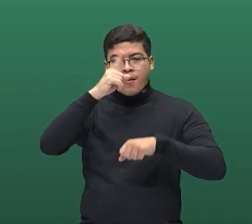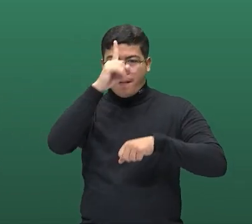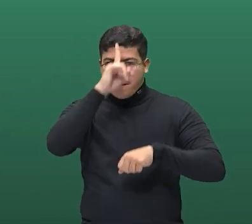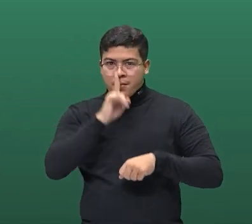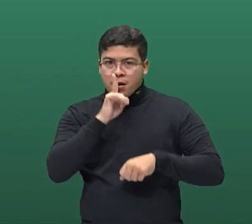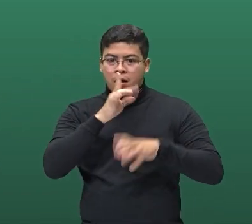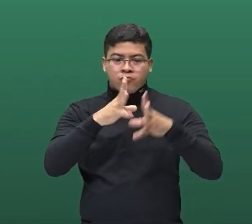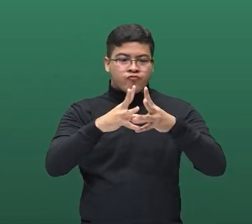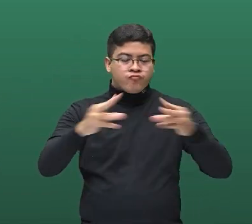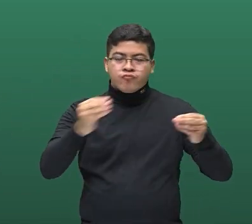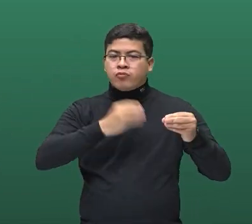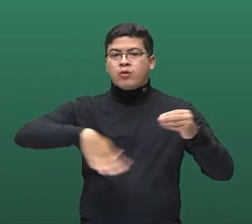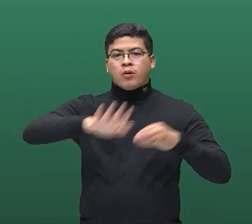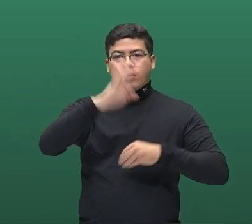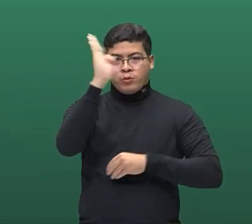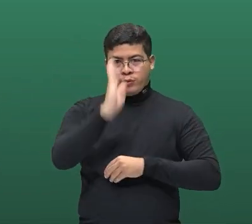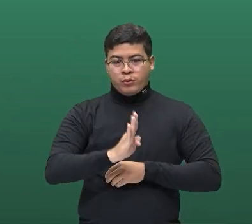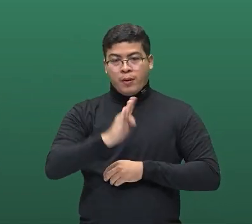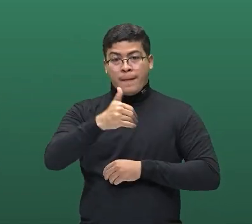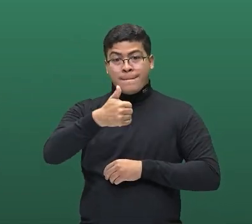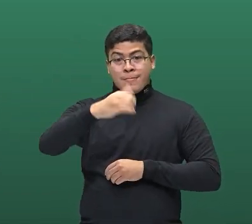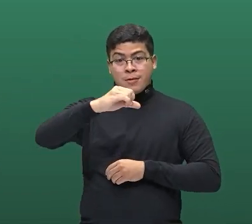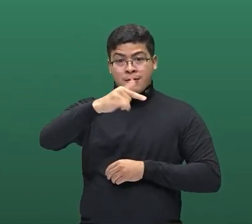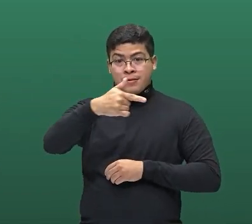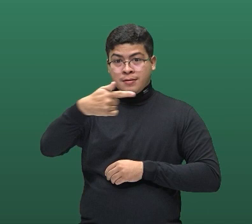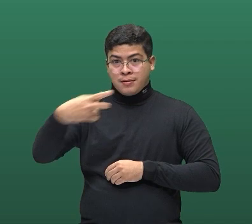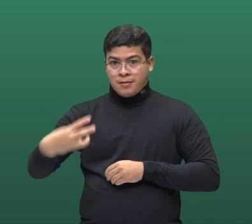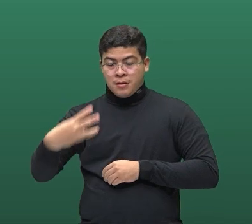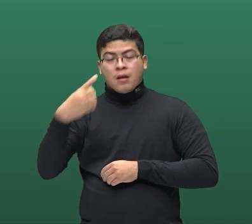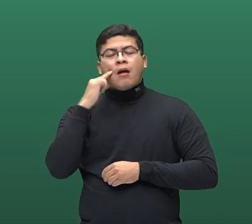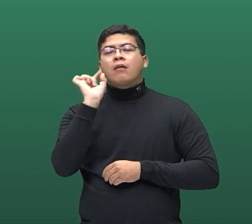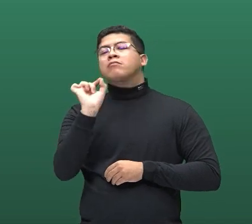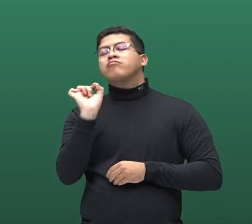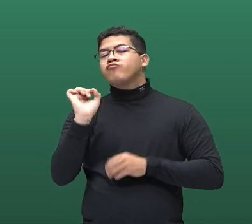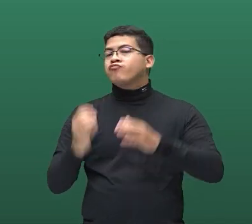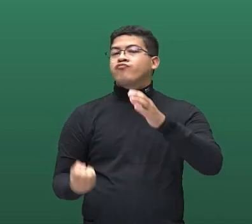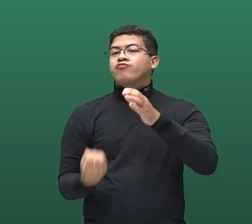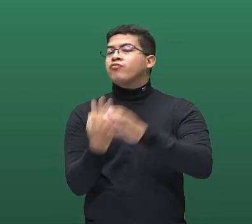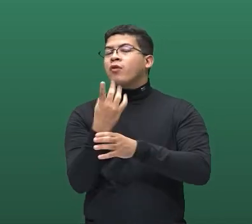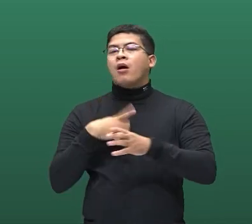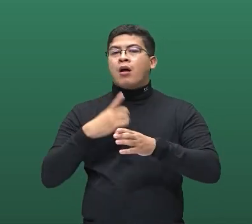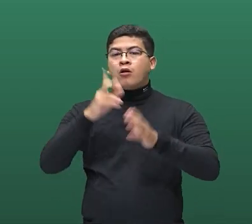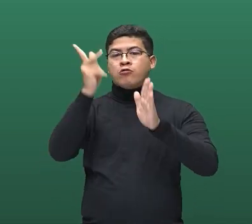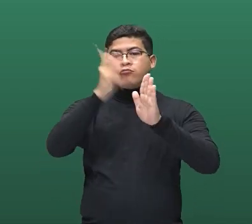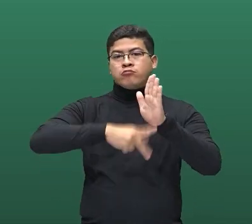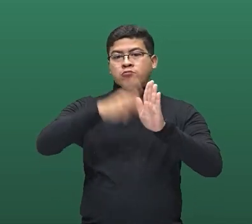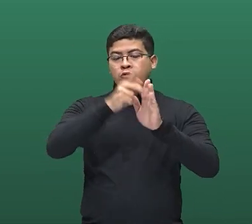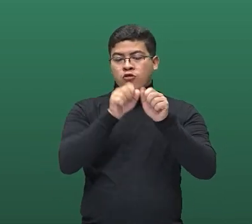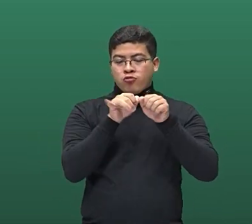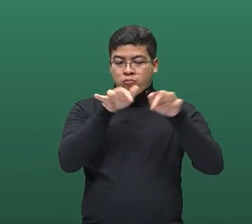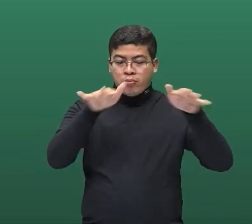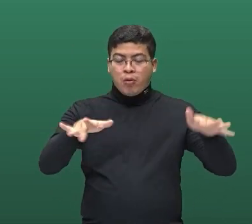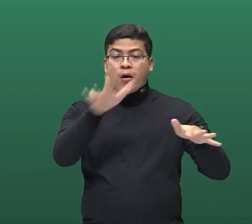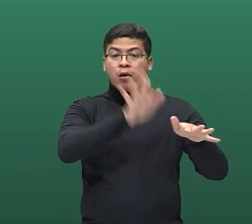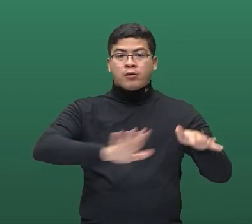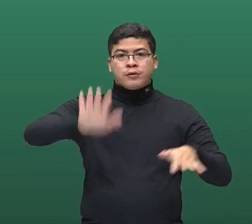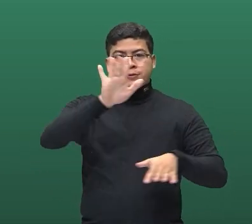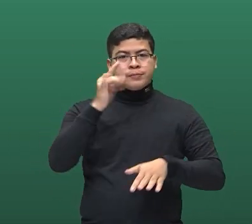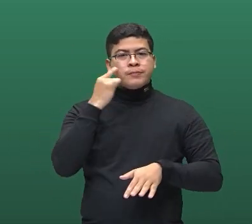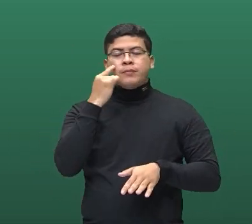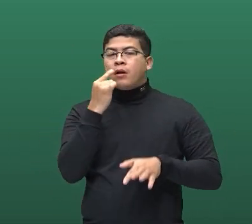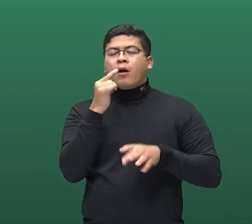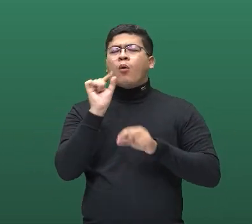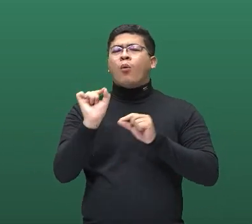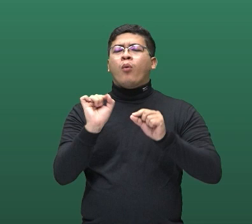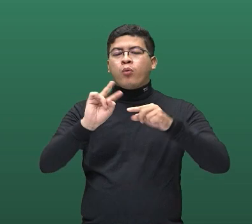do país. Em 1973, foi criado o Plano Nacional de Imunizações. Como